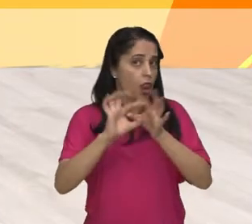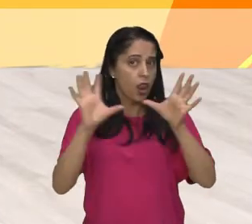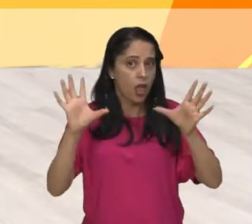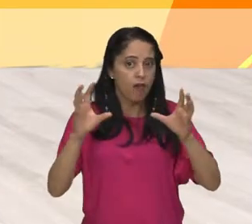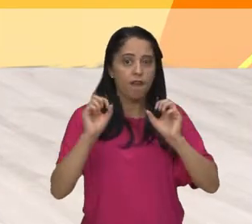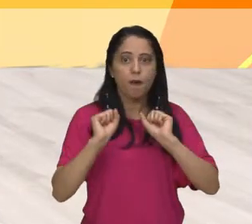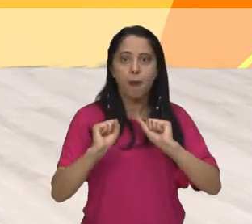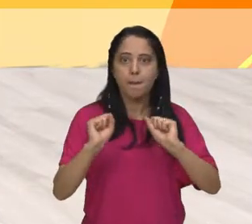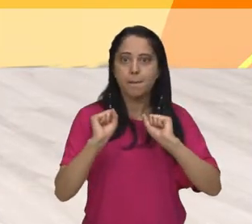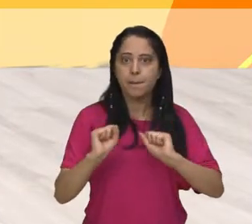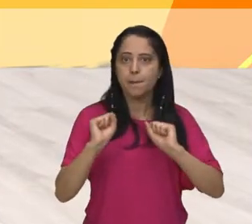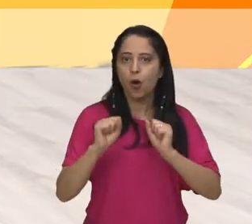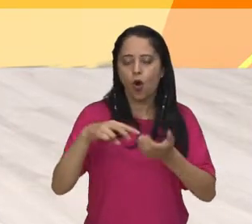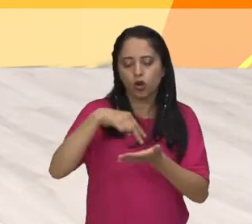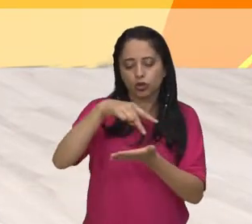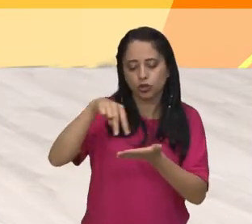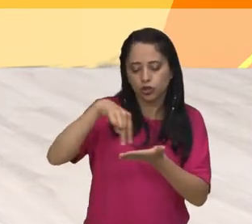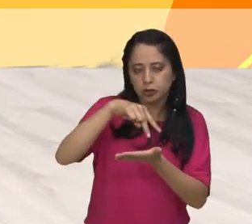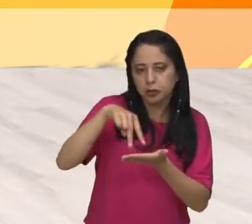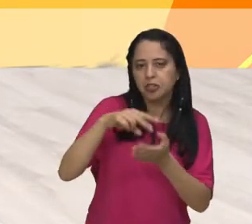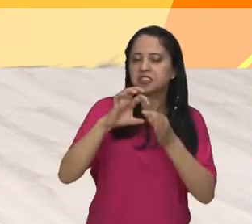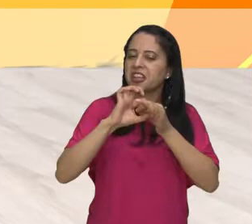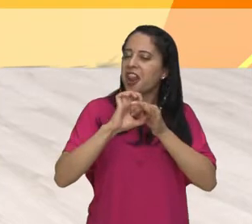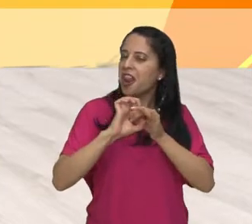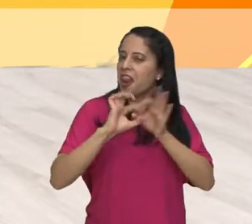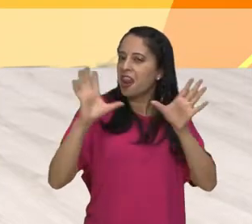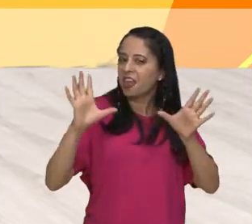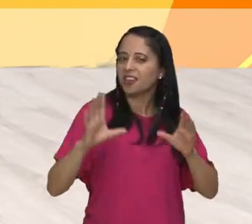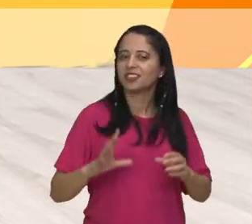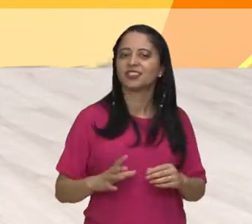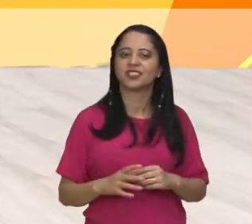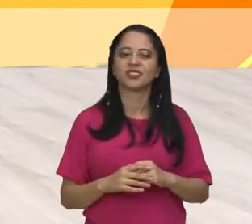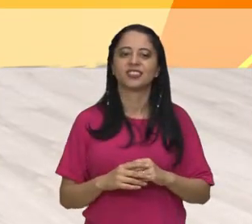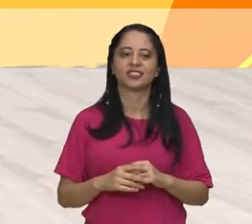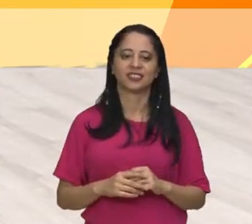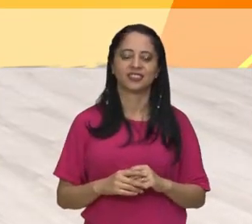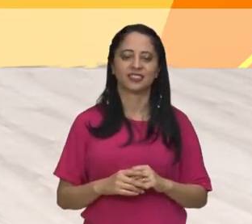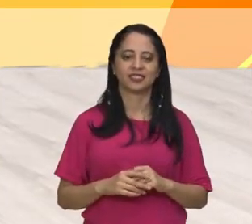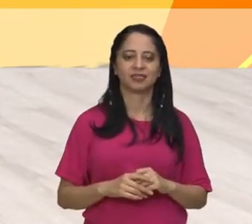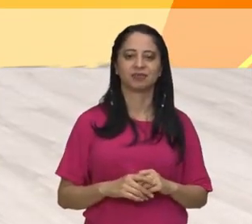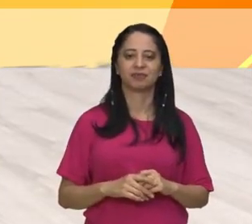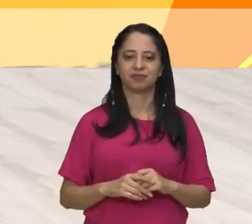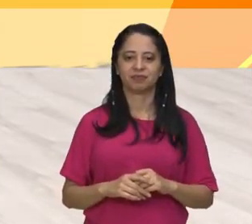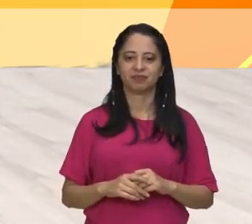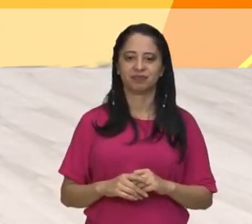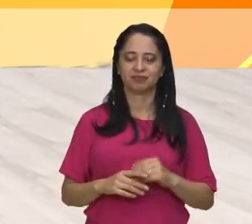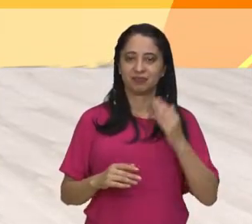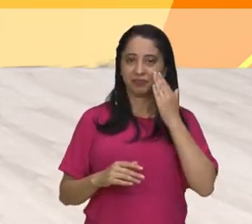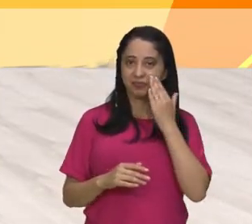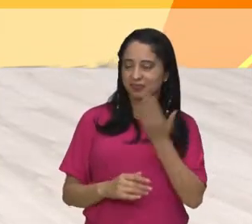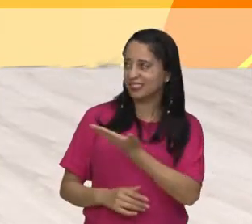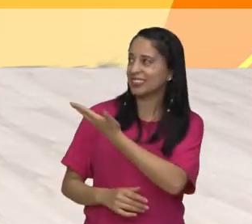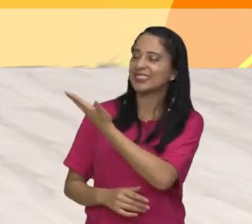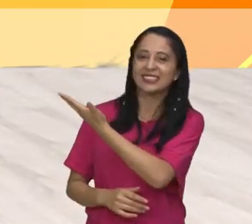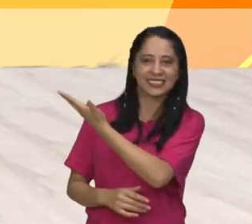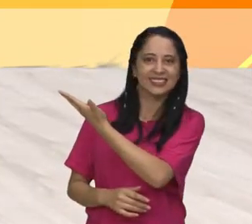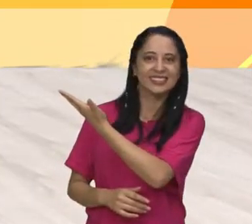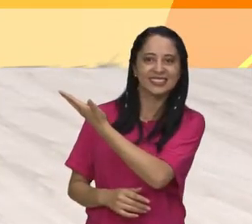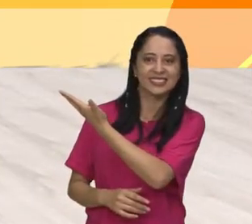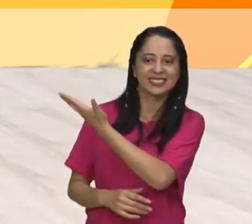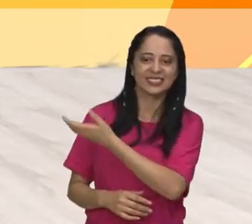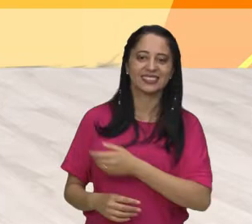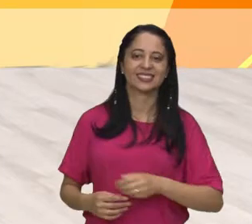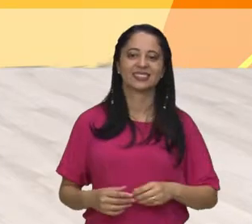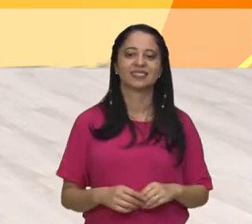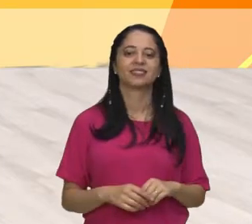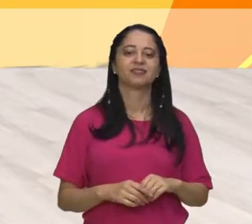Aqui na nossa coreografia, quem tá do lado de cá faz comigo. Um, dois, três. Quem tá do lado de lá faz com a Jaque. Um,